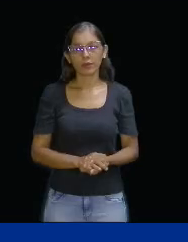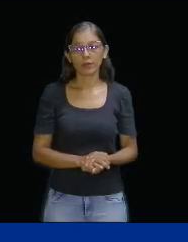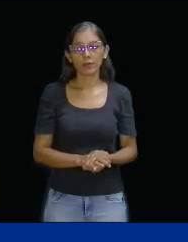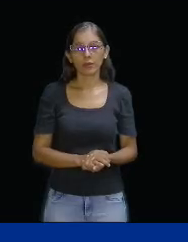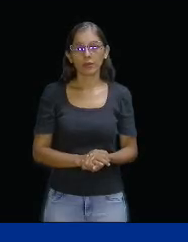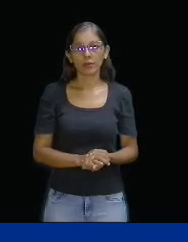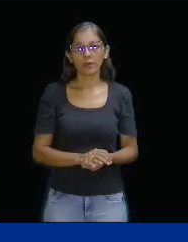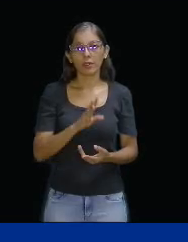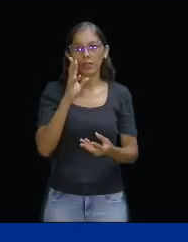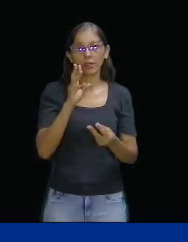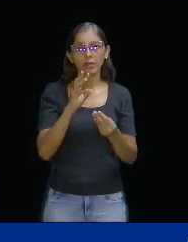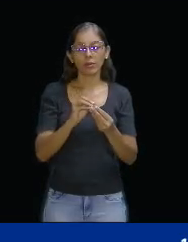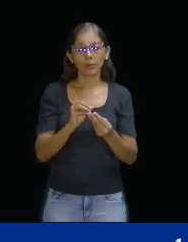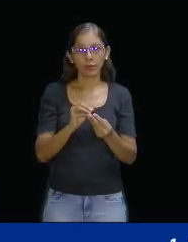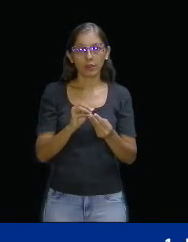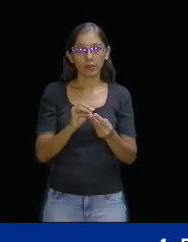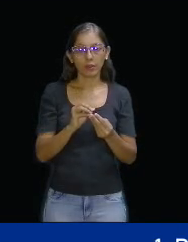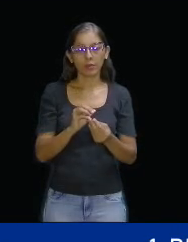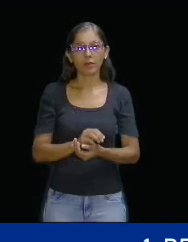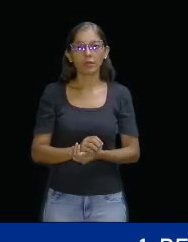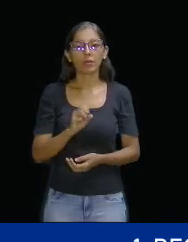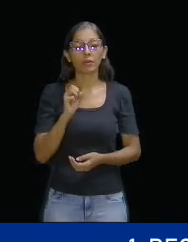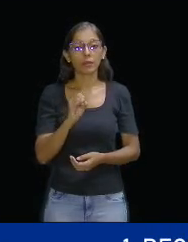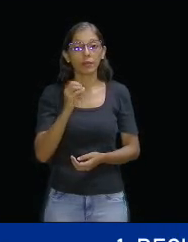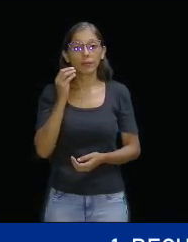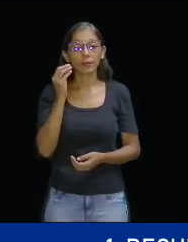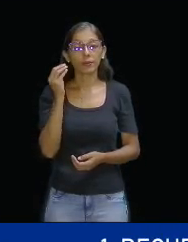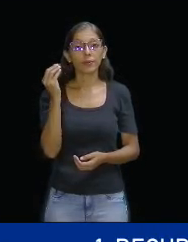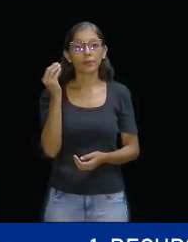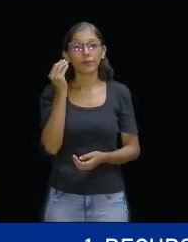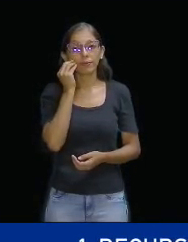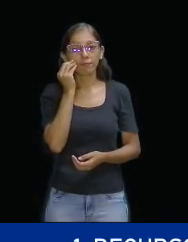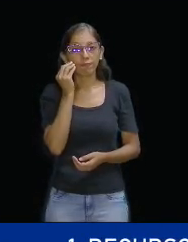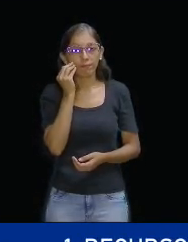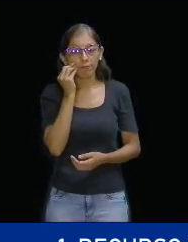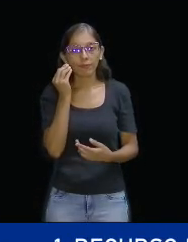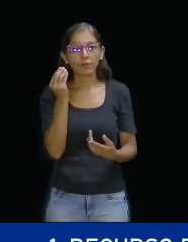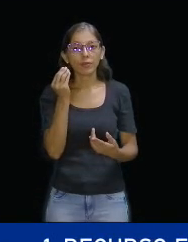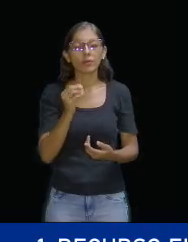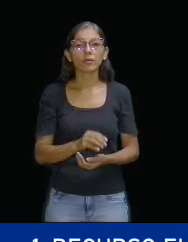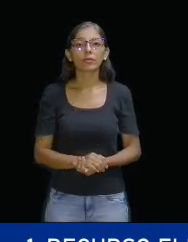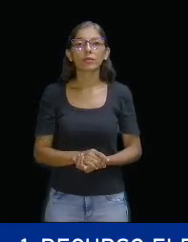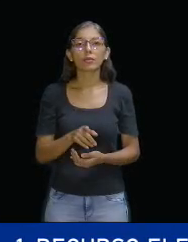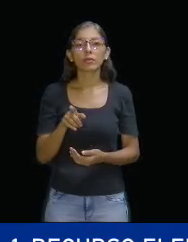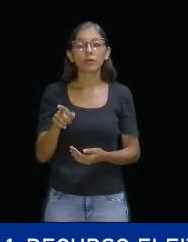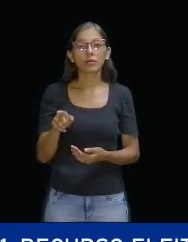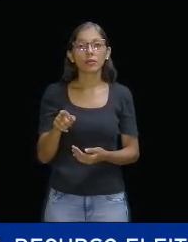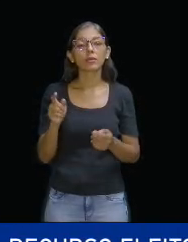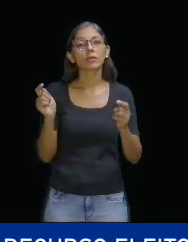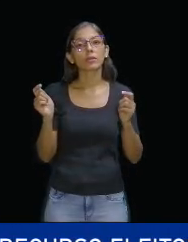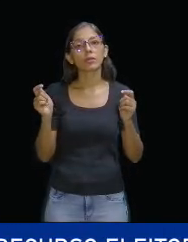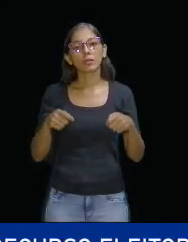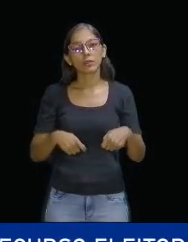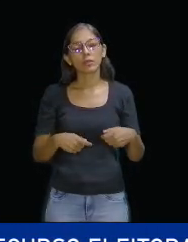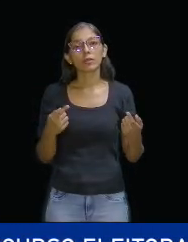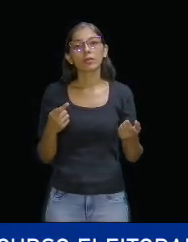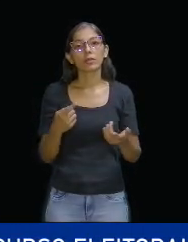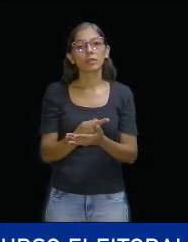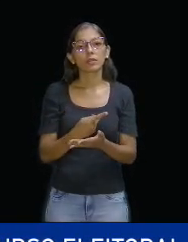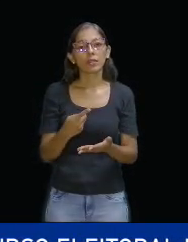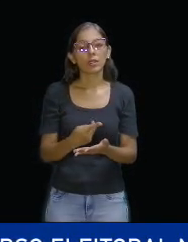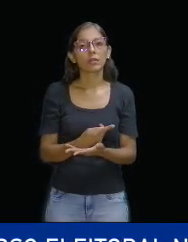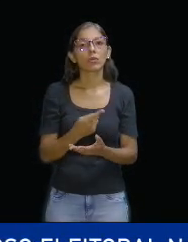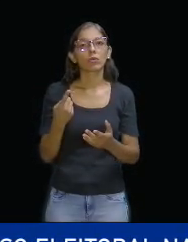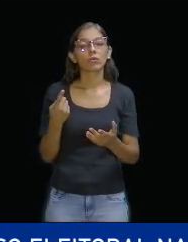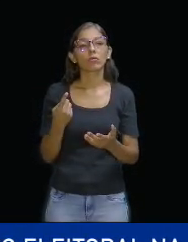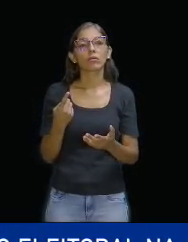palavras, exige-se a demonstração de que a conduta teve potencial concreto para comprometer a